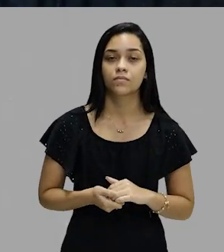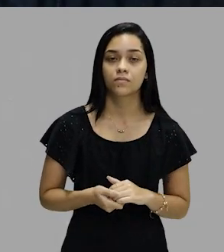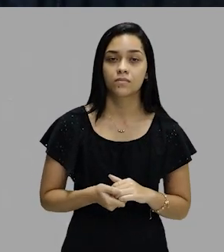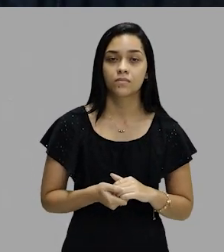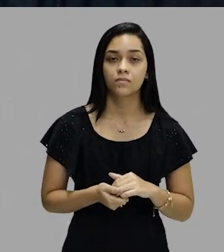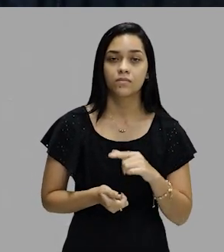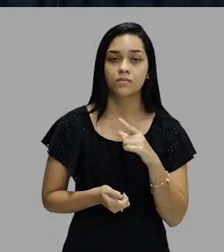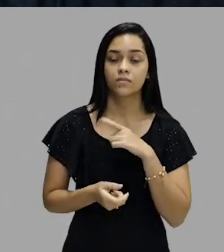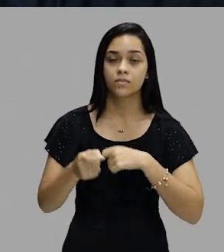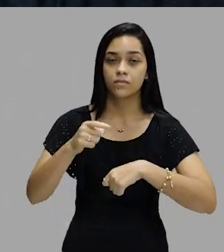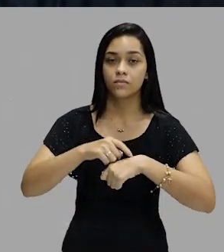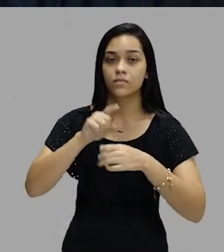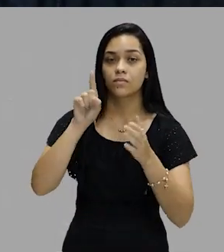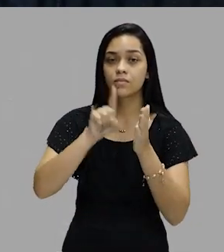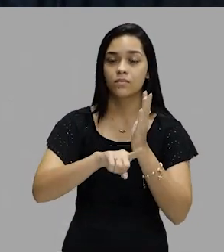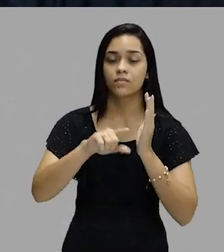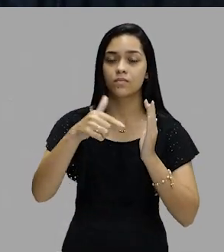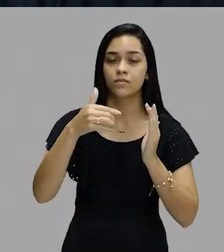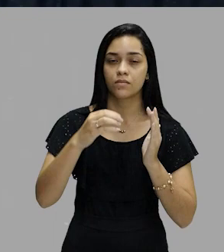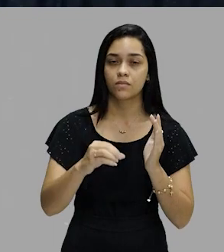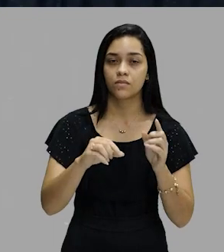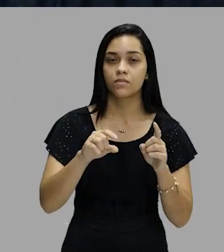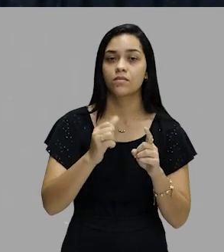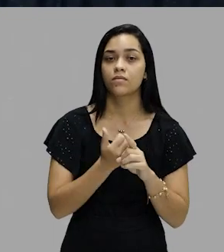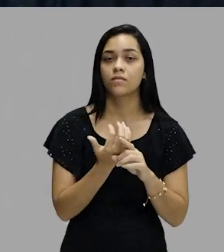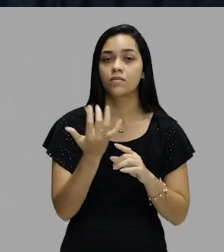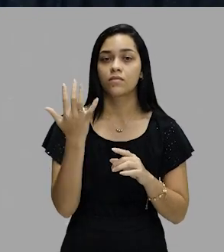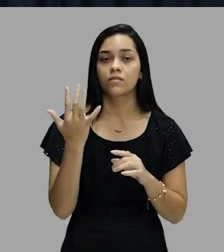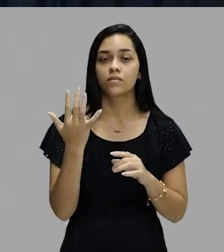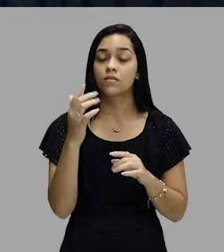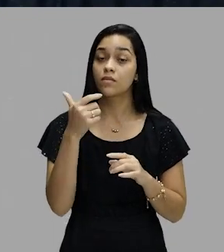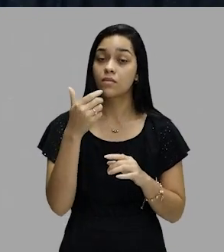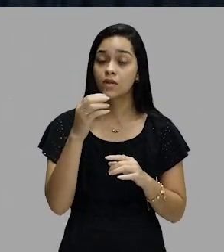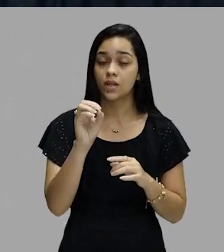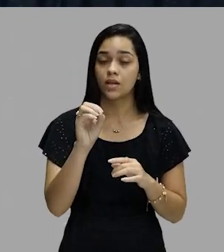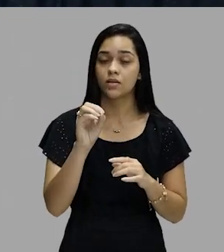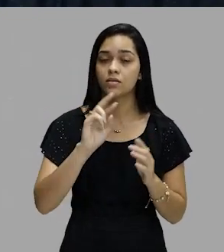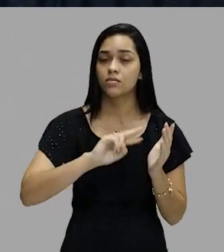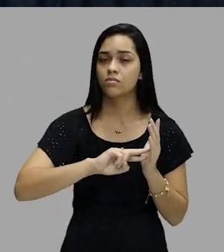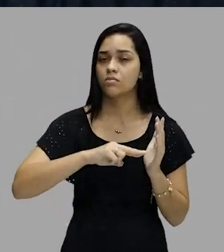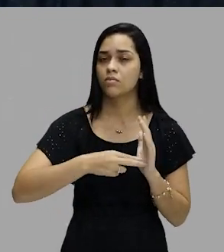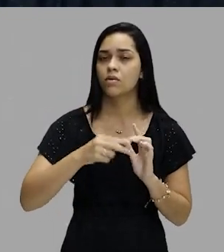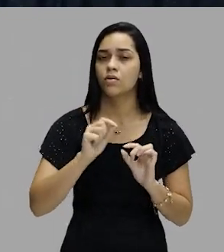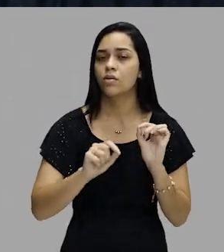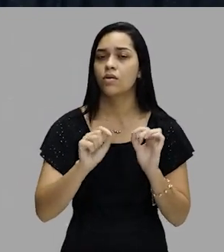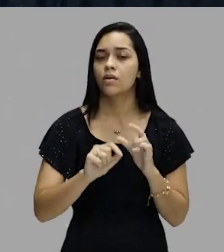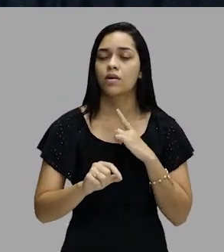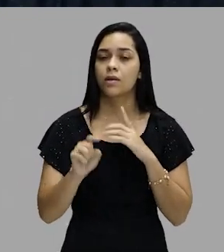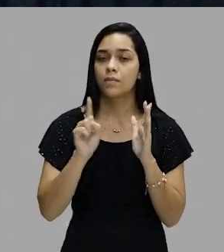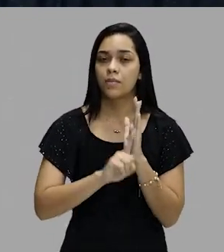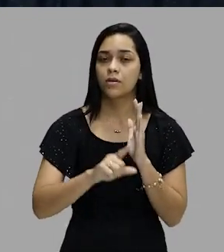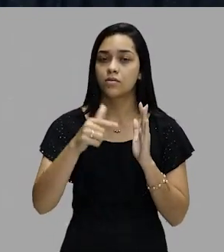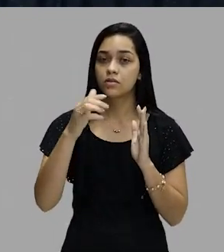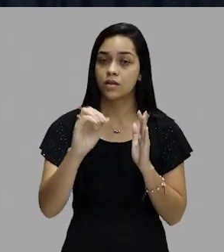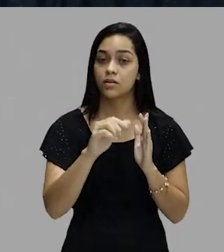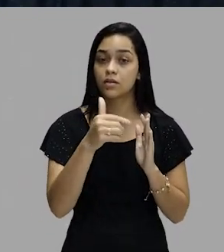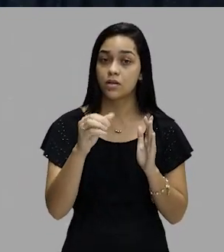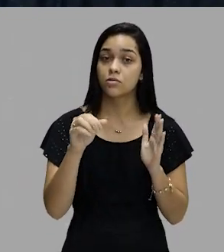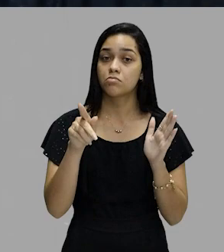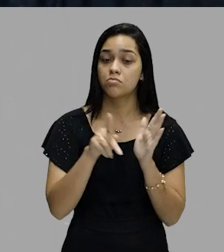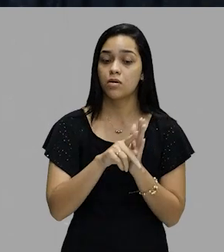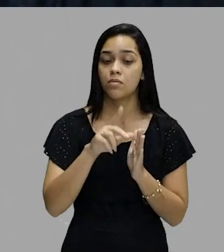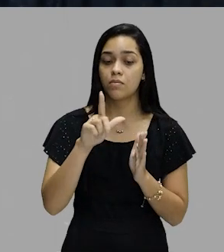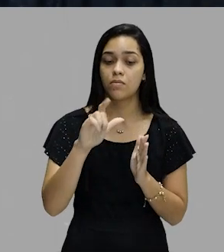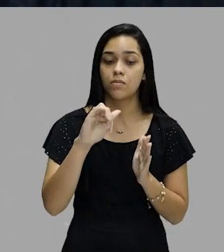o ponto de fusão é menos 10 e o ponto de ebulição é 10. Ou seja, quem está entre menos 10 e 10 está no estado